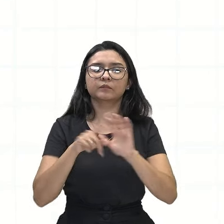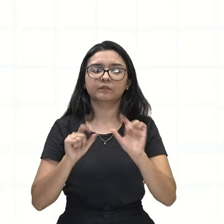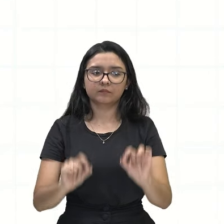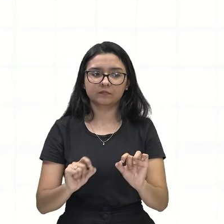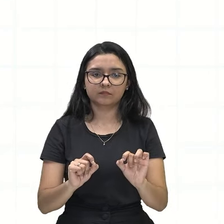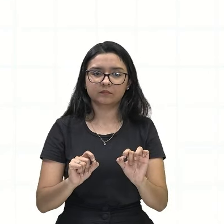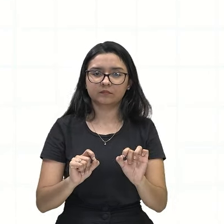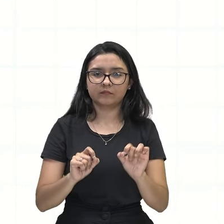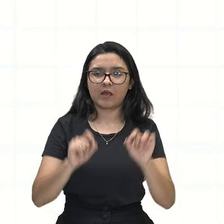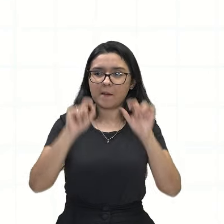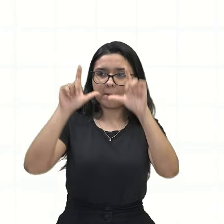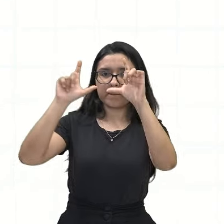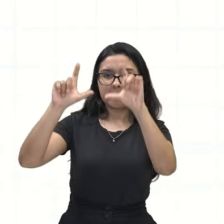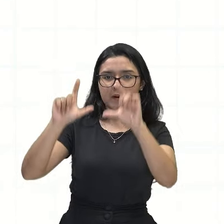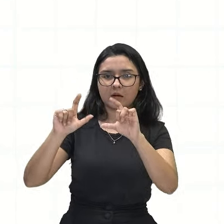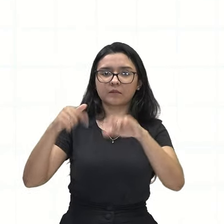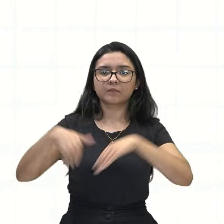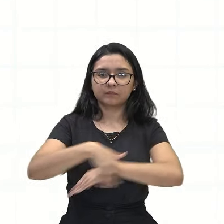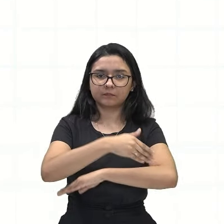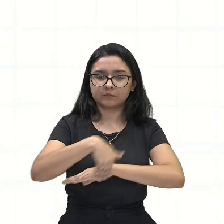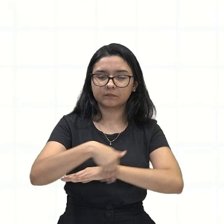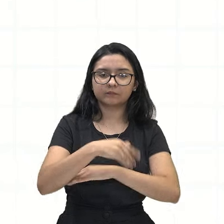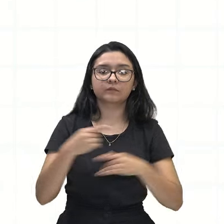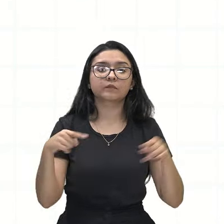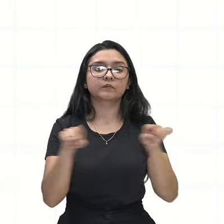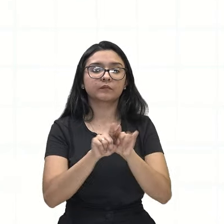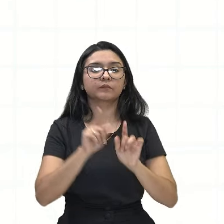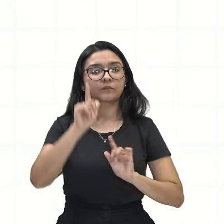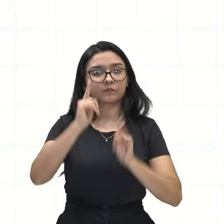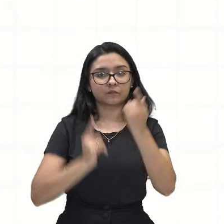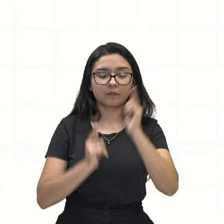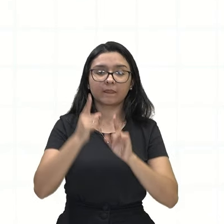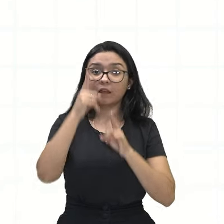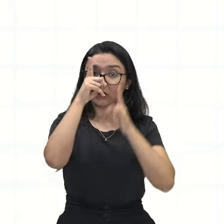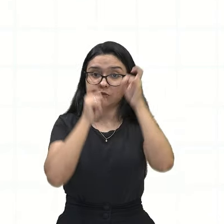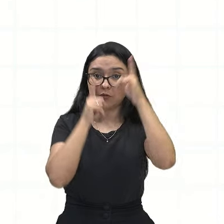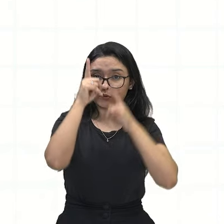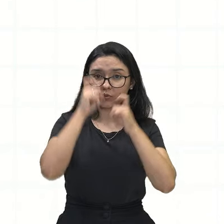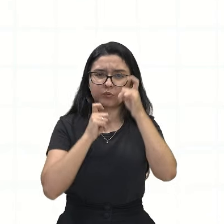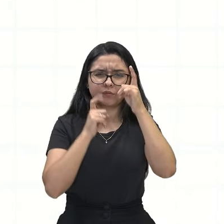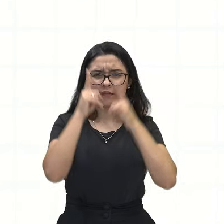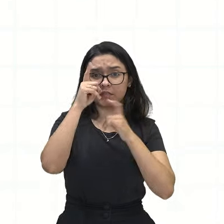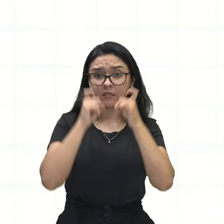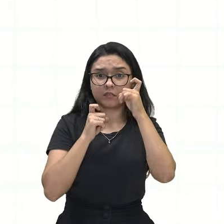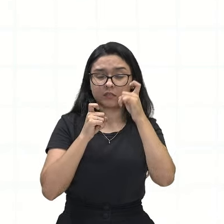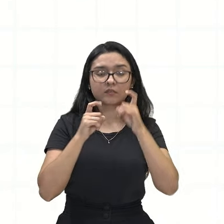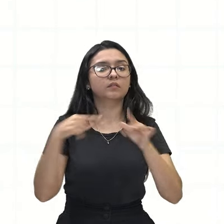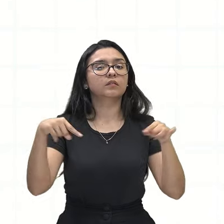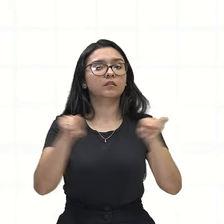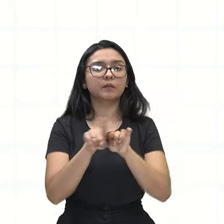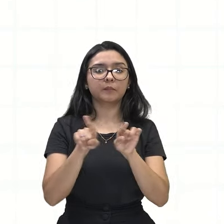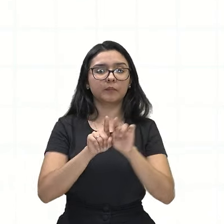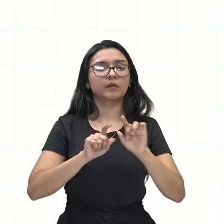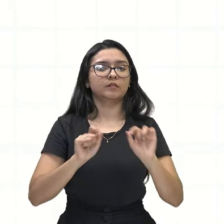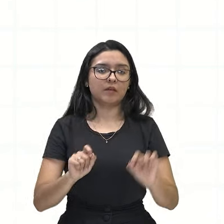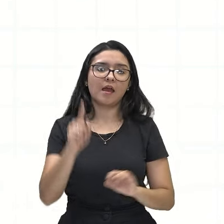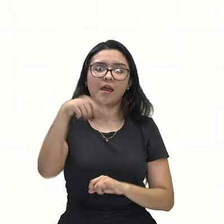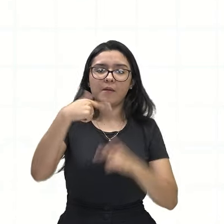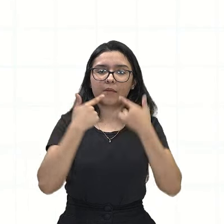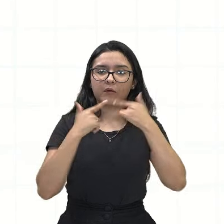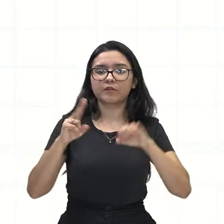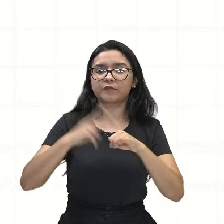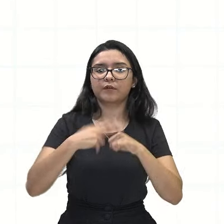das placas de trânsito, os gestos humanos, as expressões faciais também, né? Também são linguagens